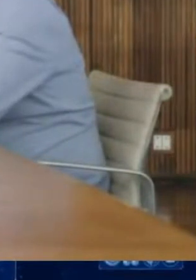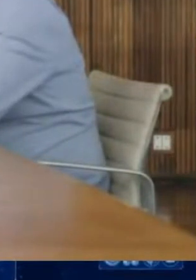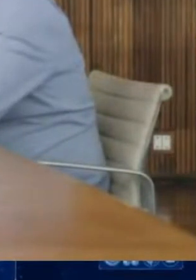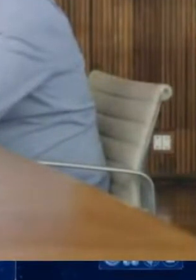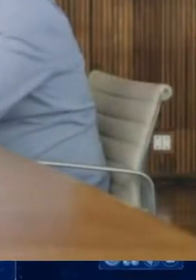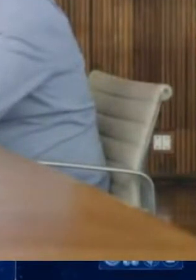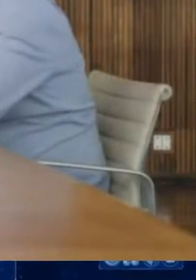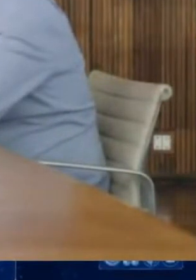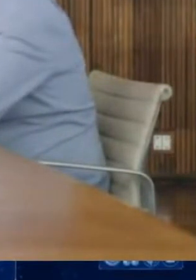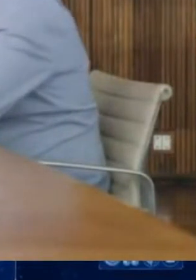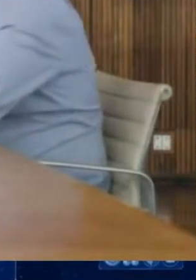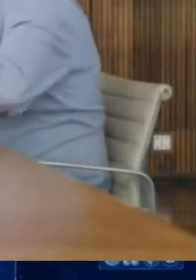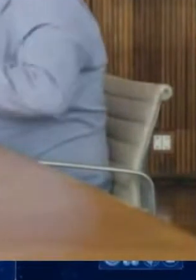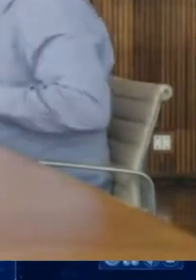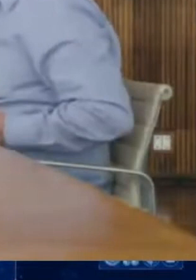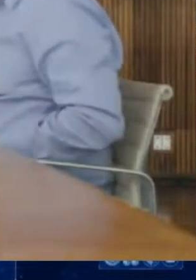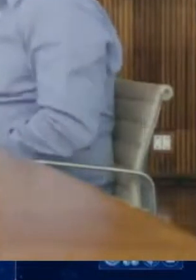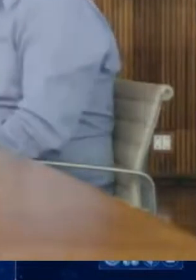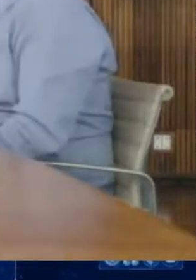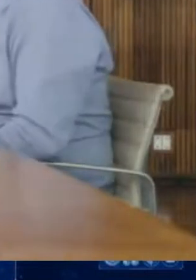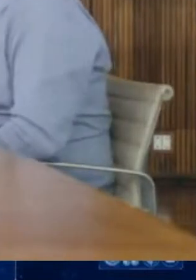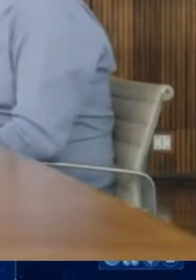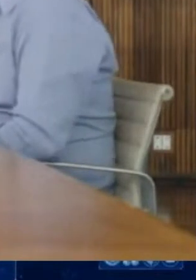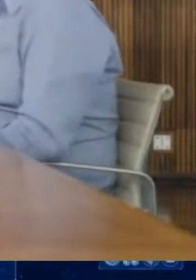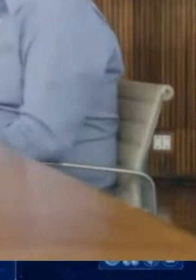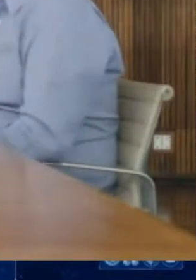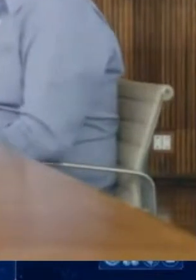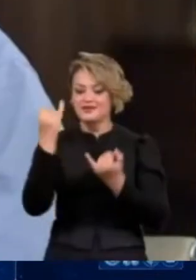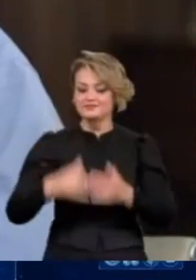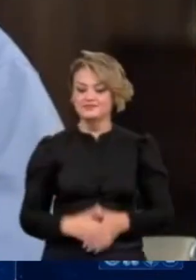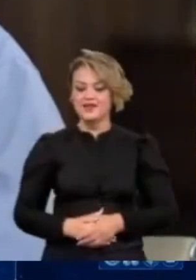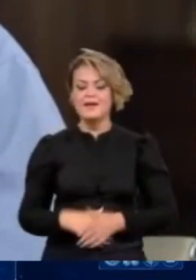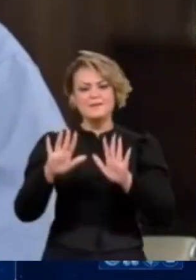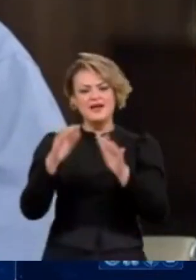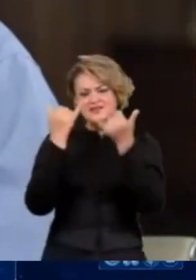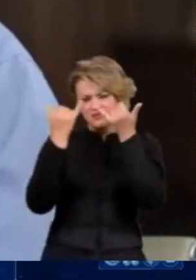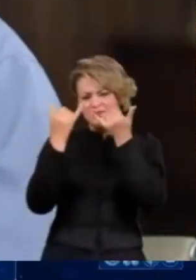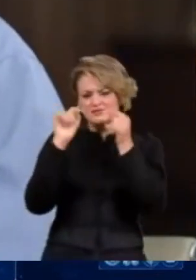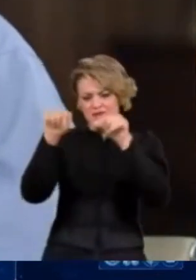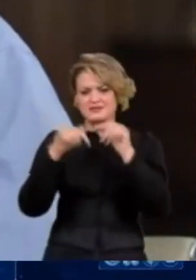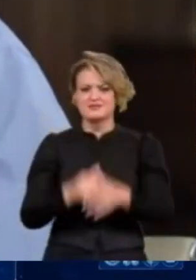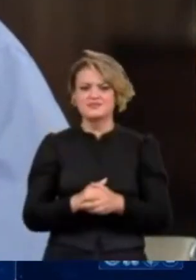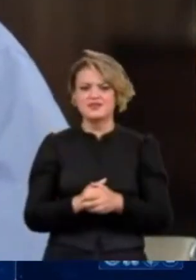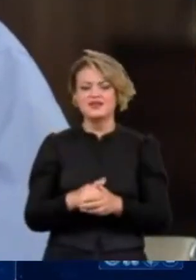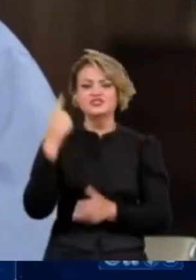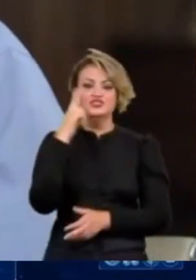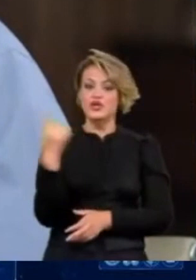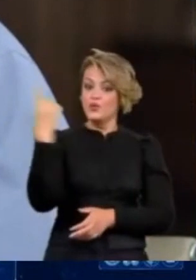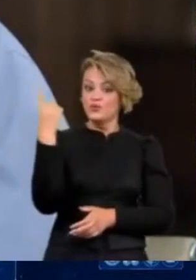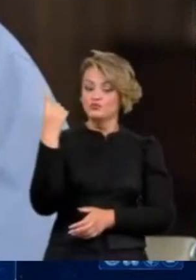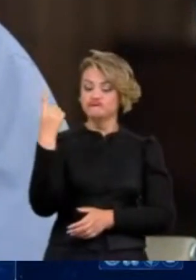mano conversa solta ele recebeu muito Calhamaço de papel aí com milhões de coisas Agora imagina Pedro de Junho seis meses depois